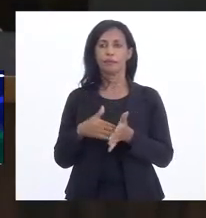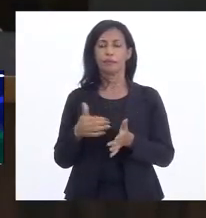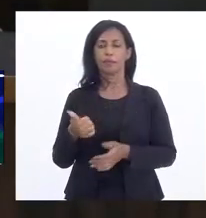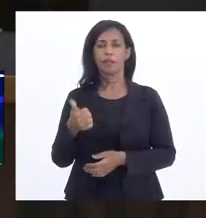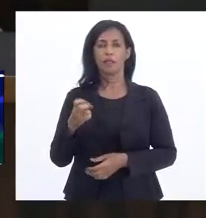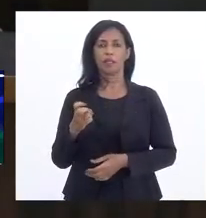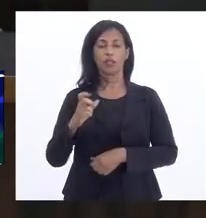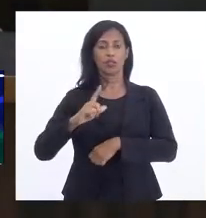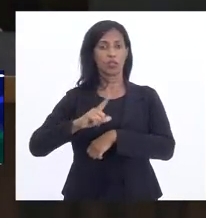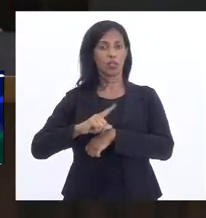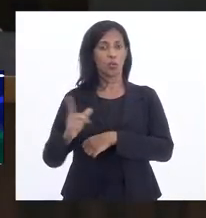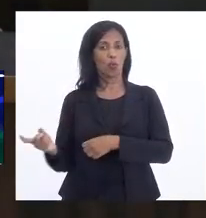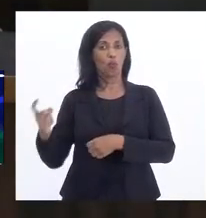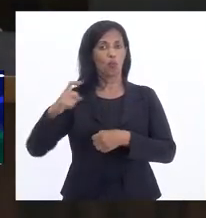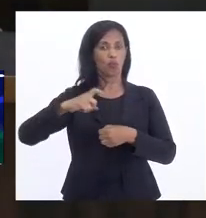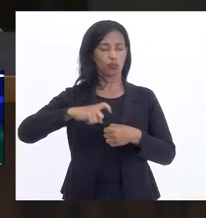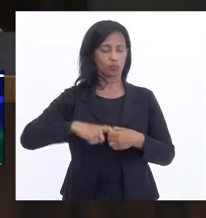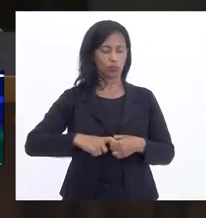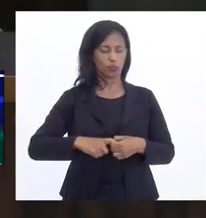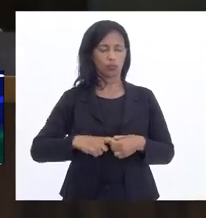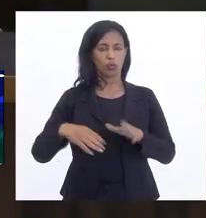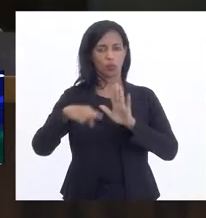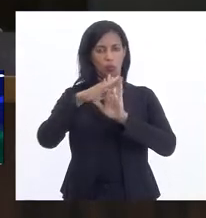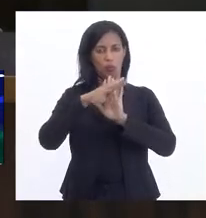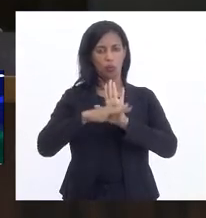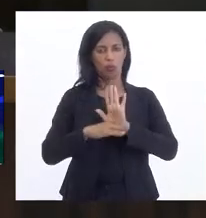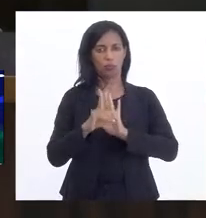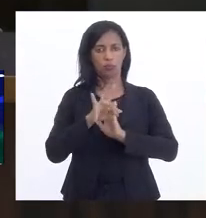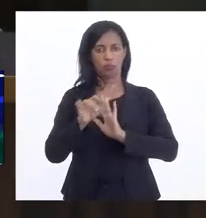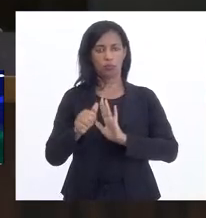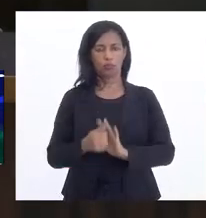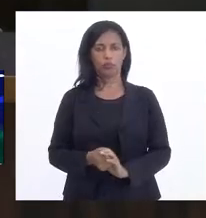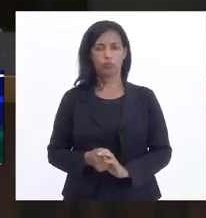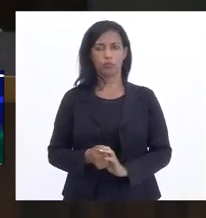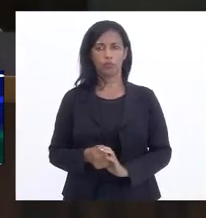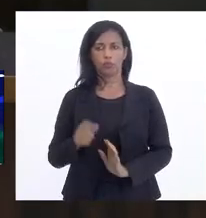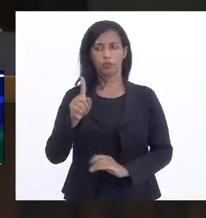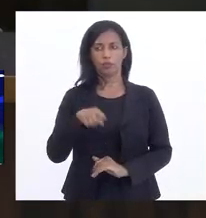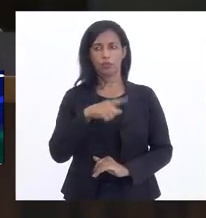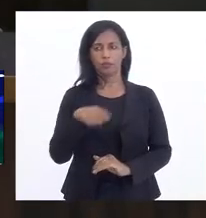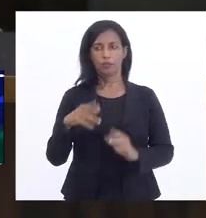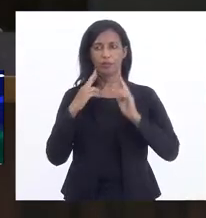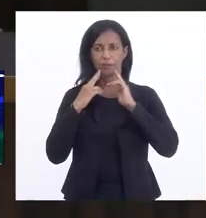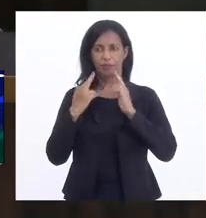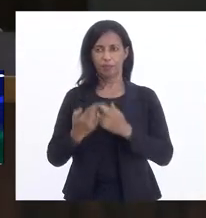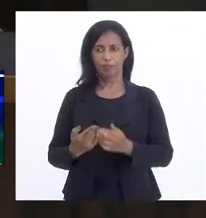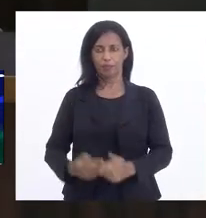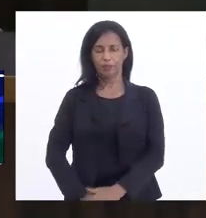15 horas, quando retornaremos com a ordem do dia. Está suspensa a sessão.